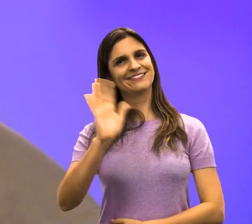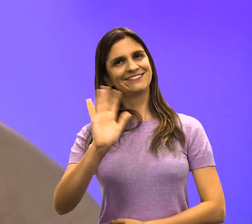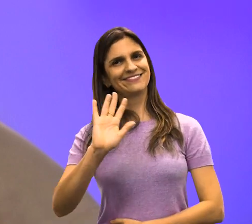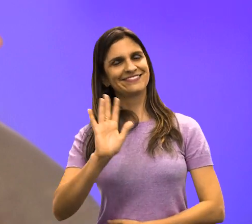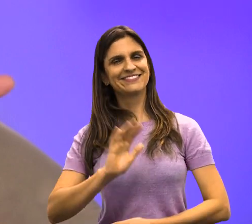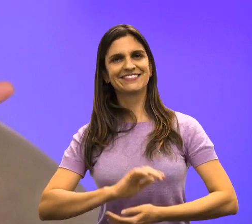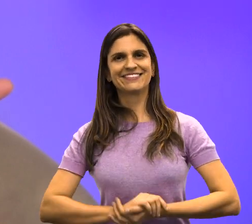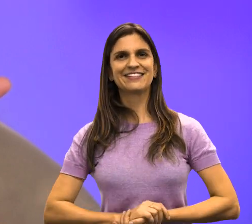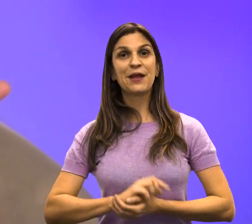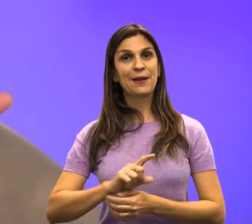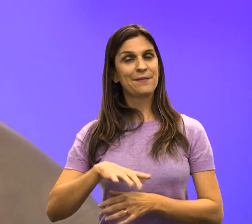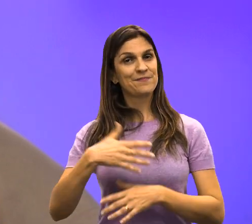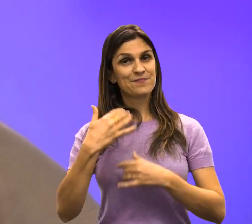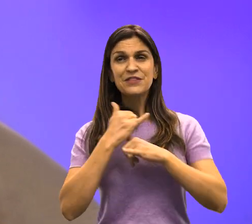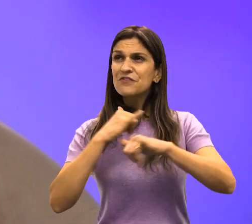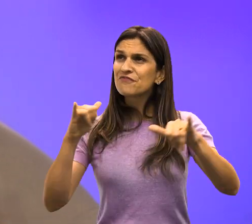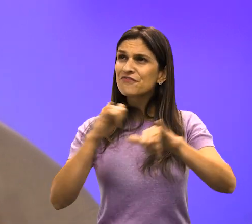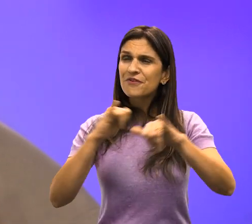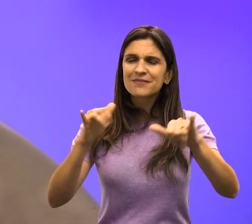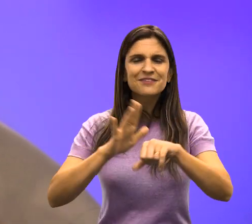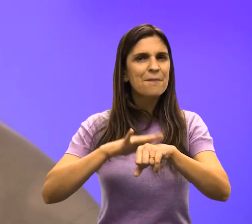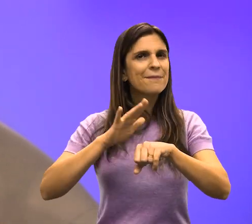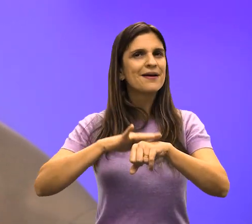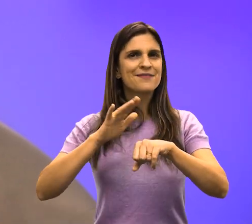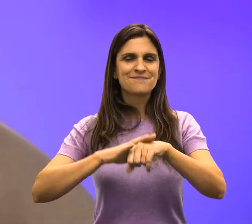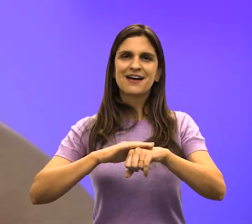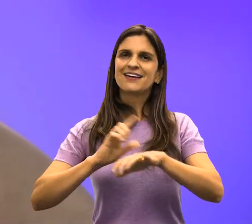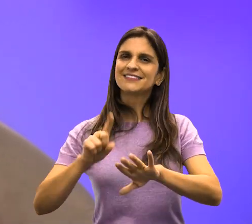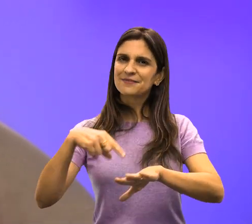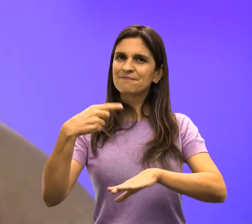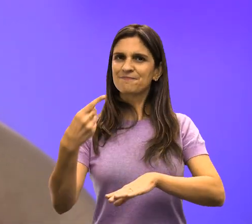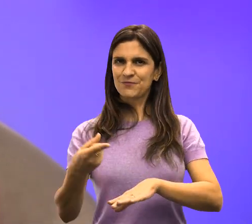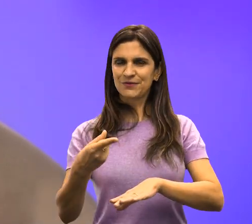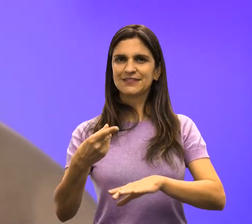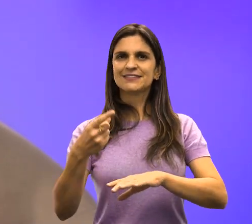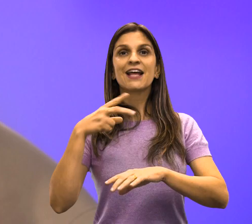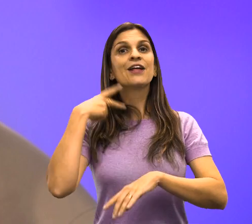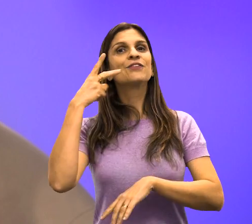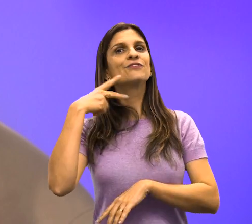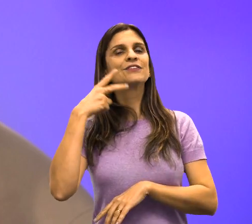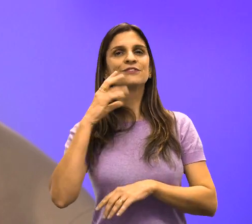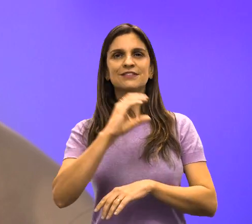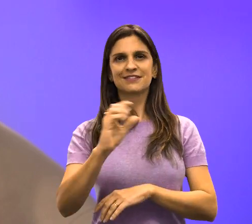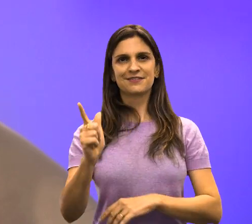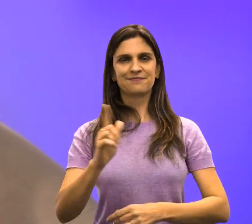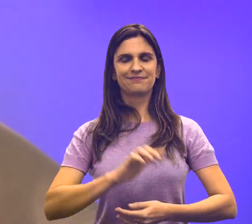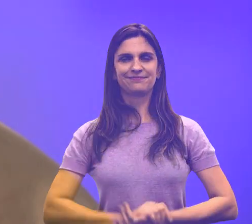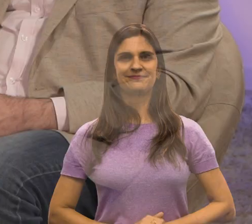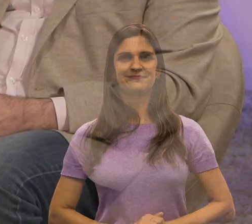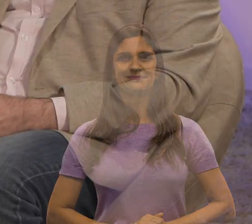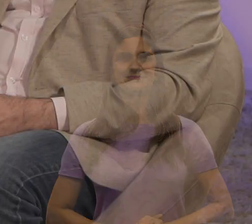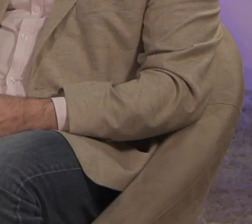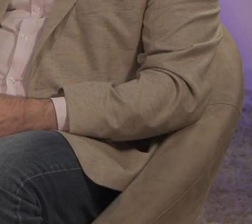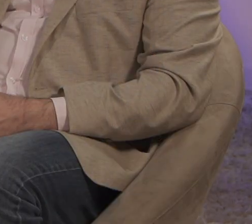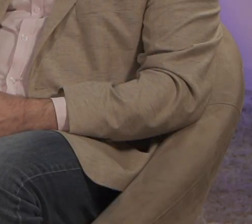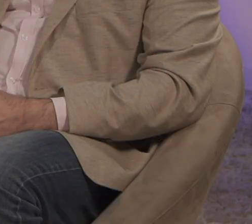câmara.ms.gov.br. Até a próxima edição com mais informações sobre a atuação dos vereadores em Campo Grande.